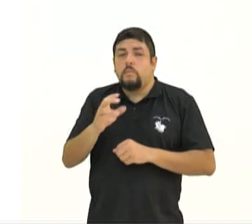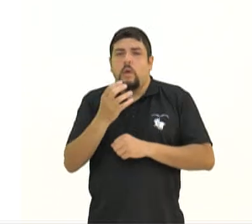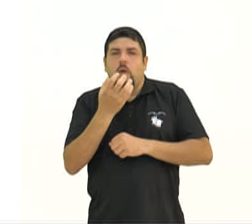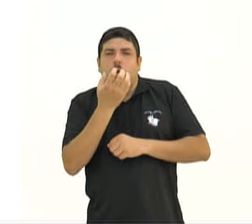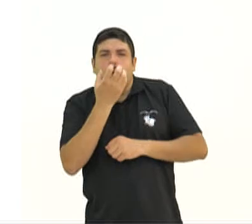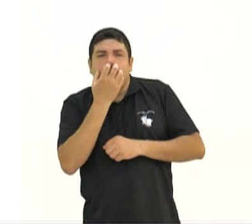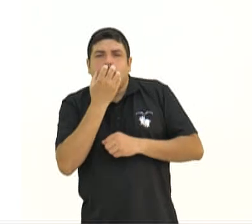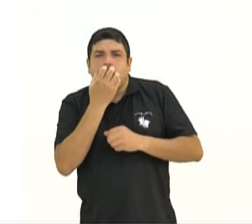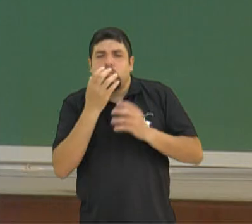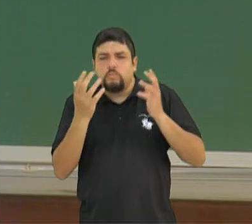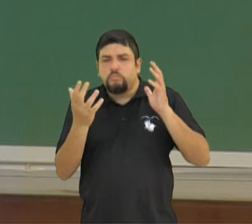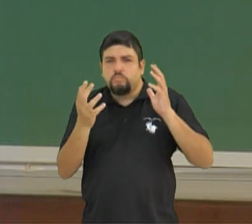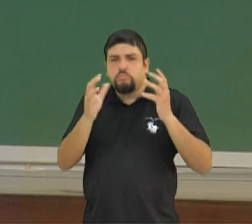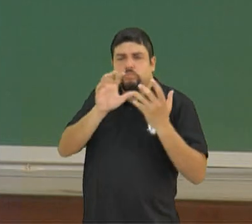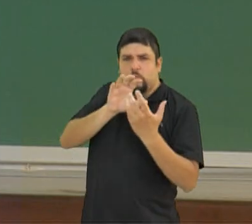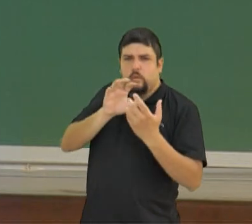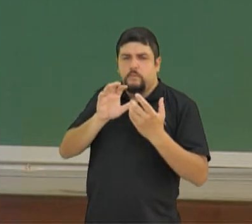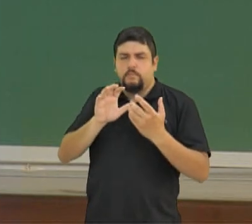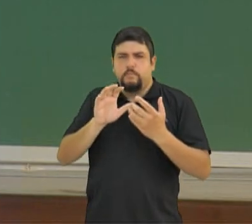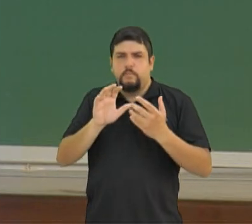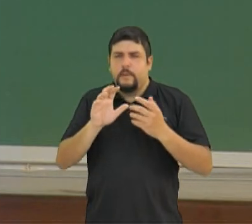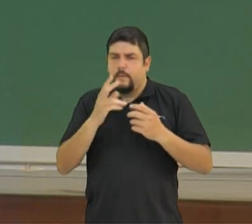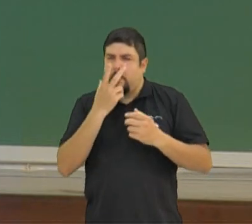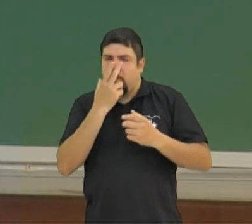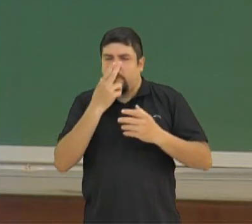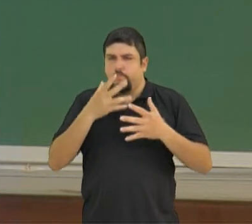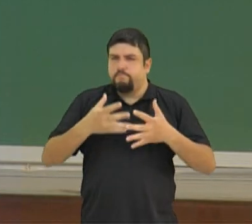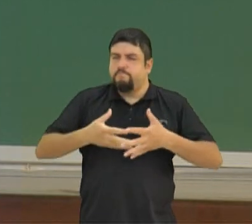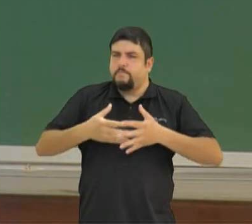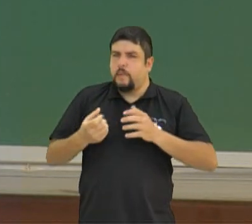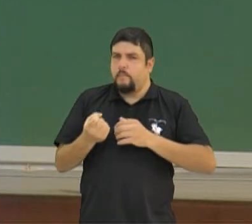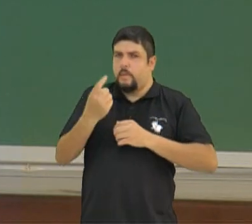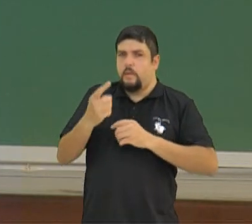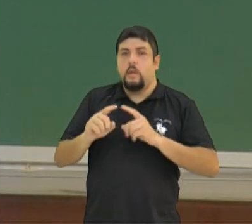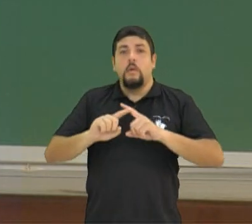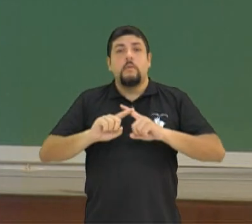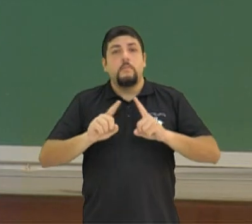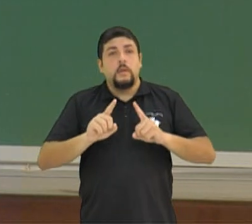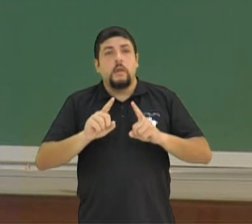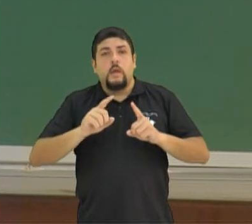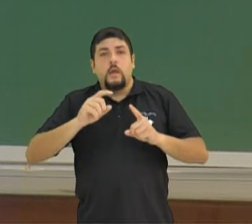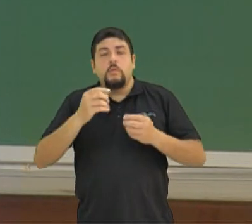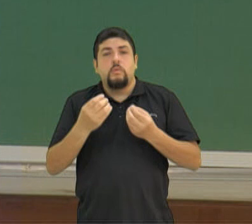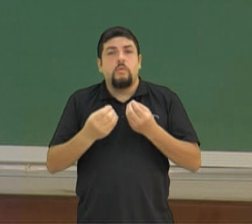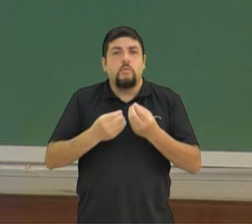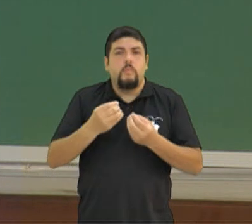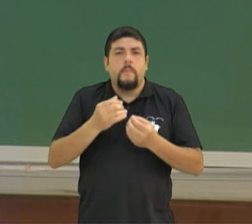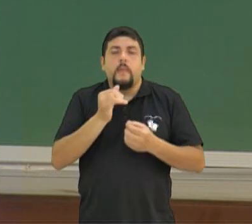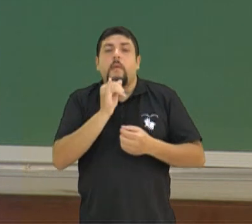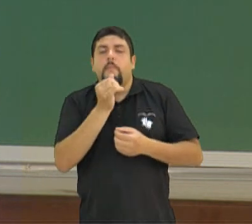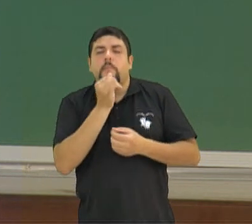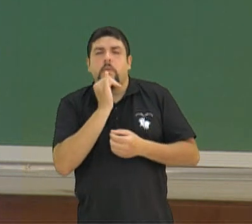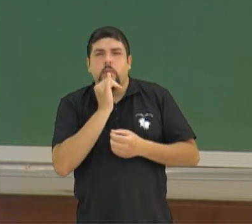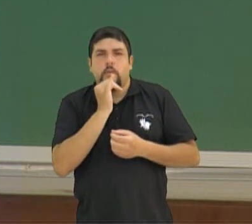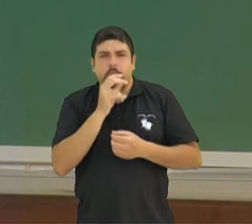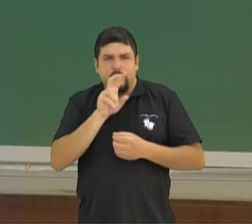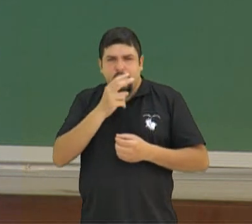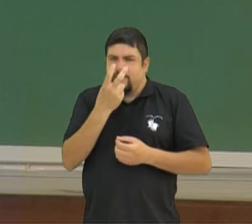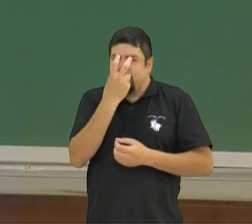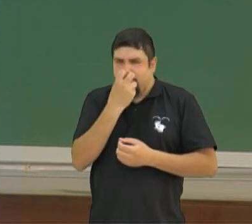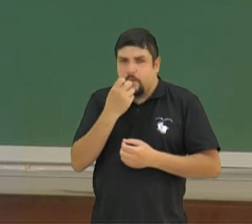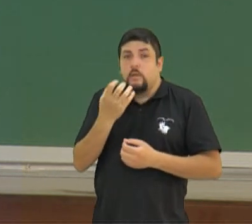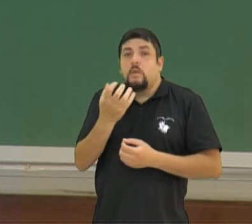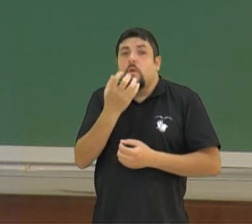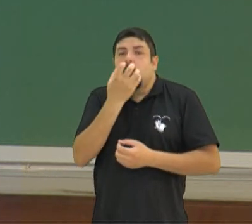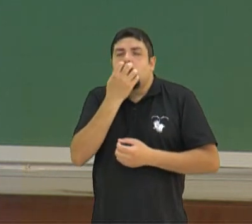já vai entender no final dessas instruções como que fica essa postura. Fica igual um cão quando ele vai se espreguiçar, que ele coloca